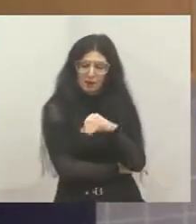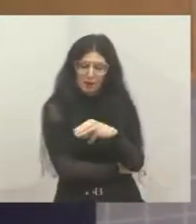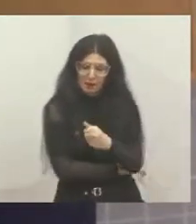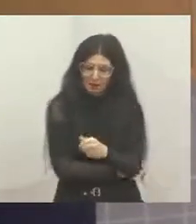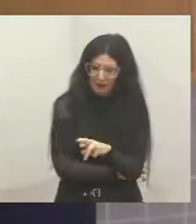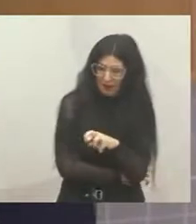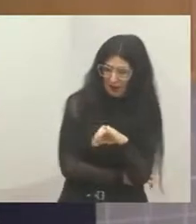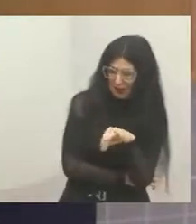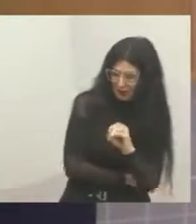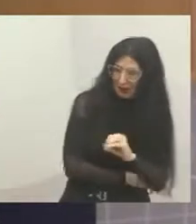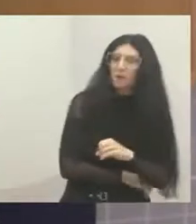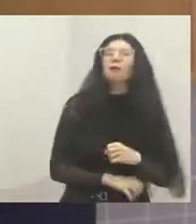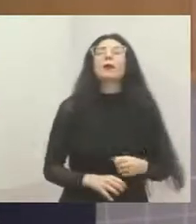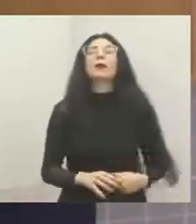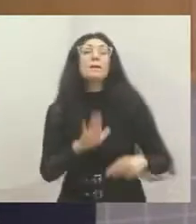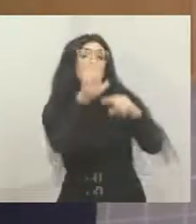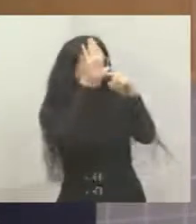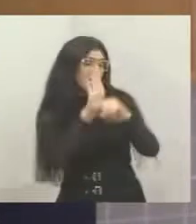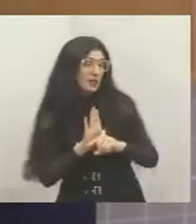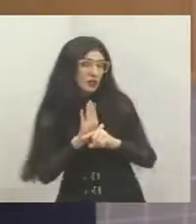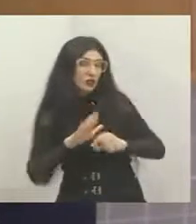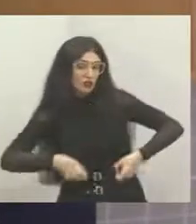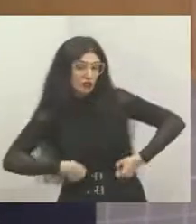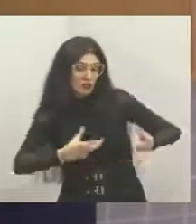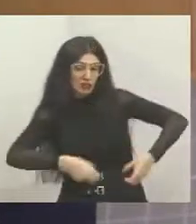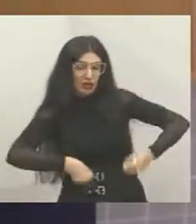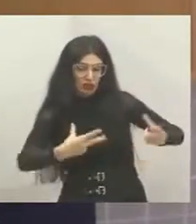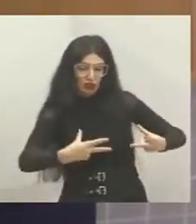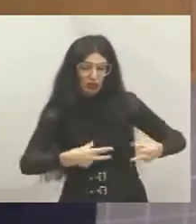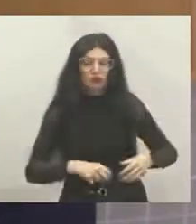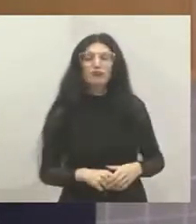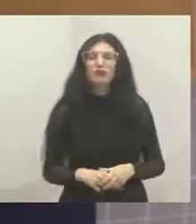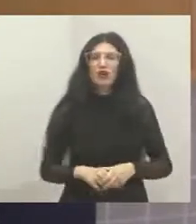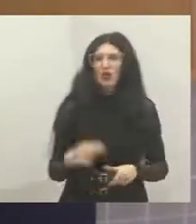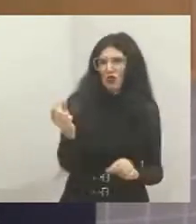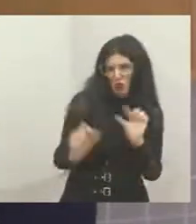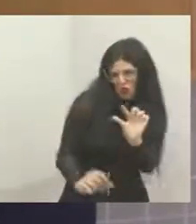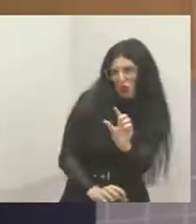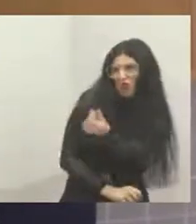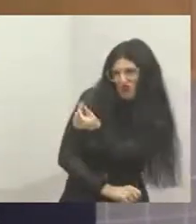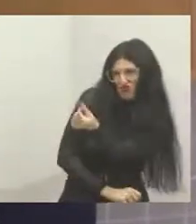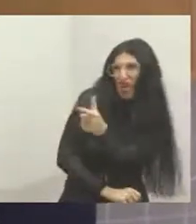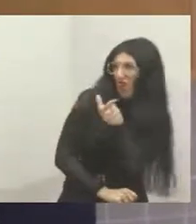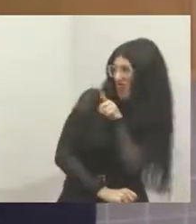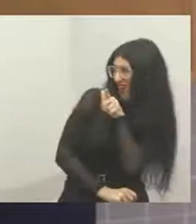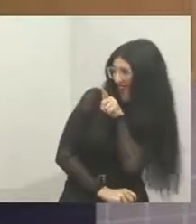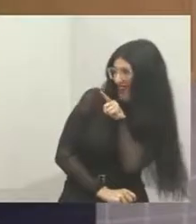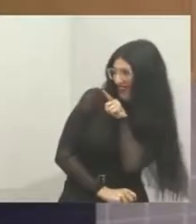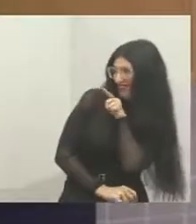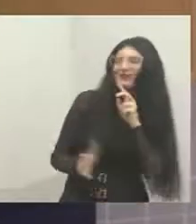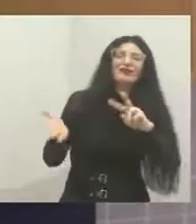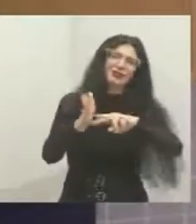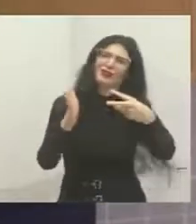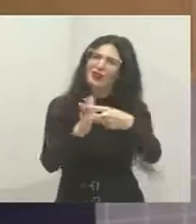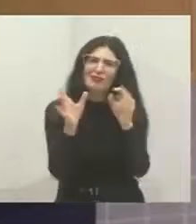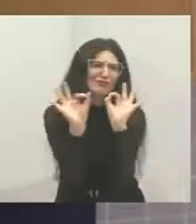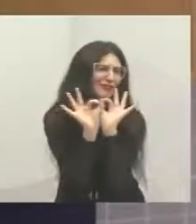menos que gastou. E quando for resultado nominal, é com o acréscimo da dedução dos juros da